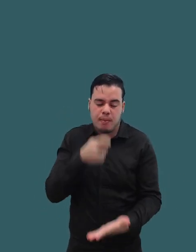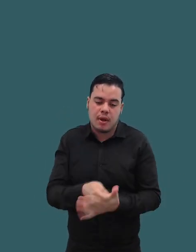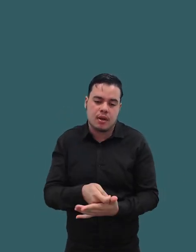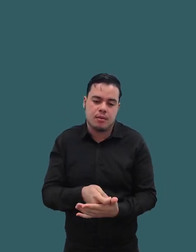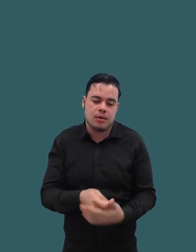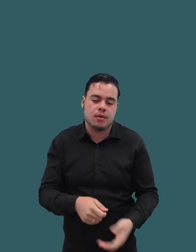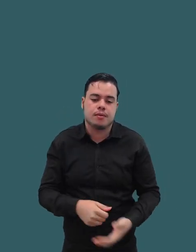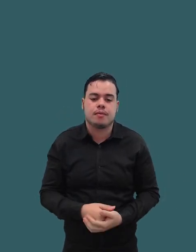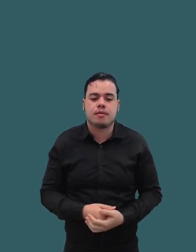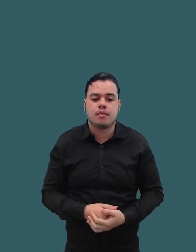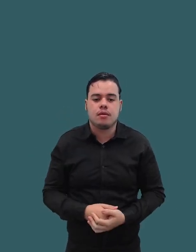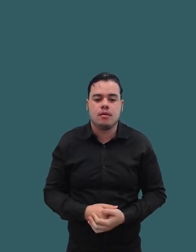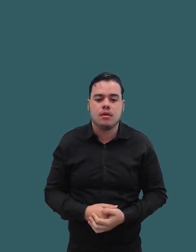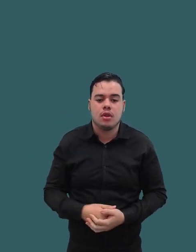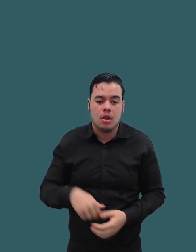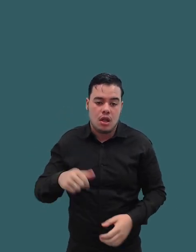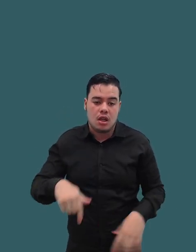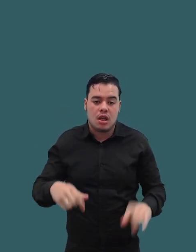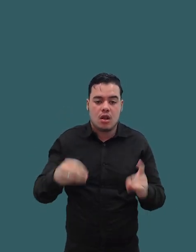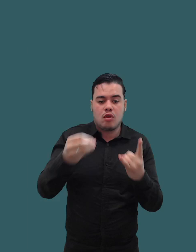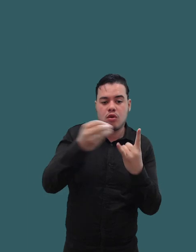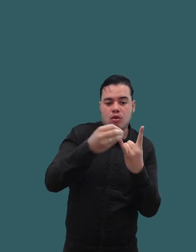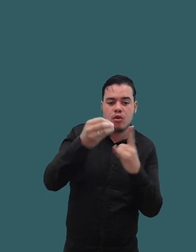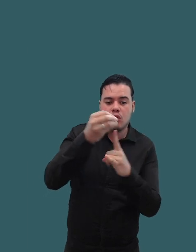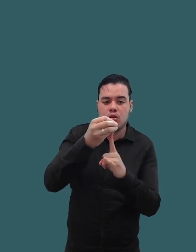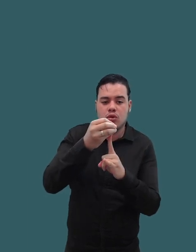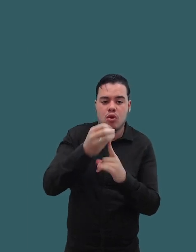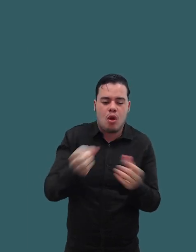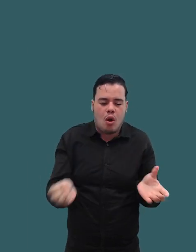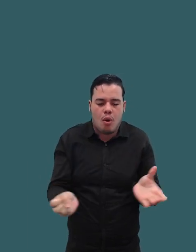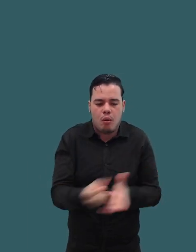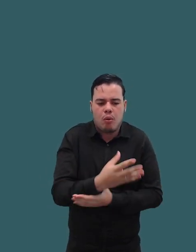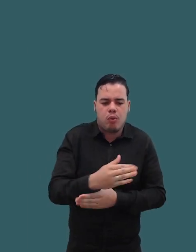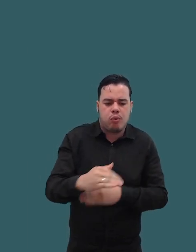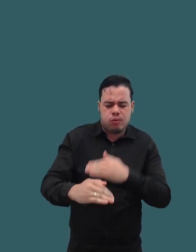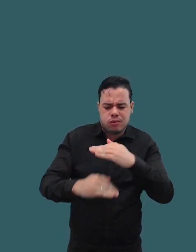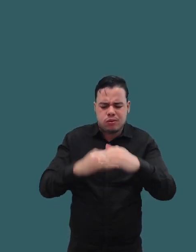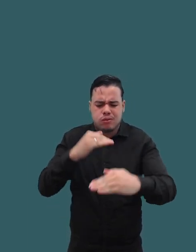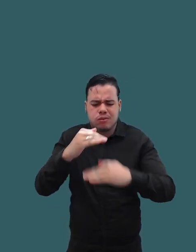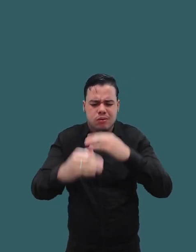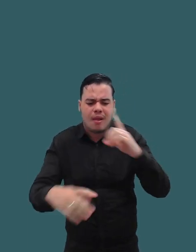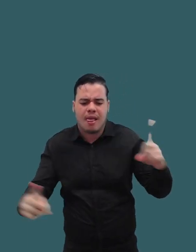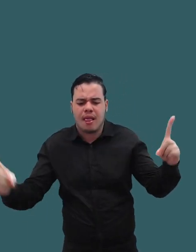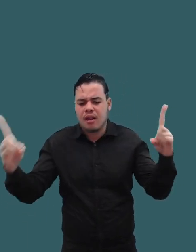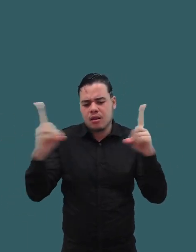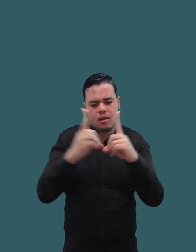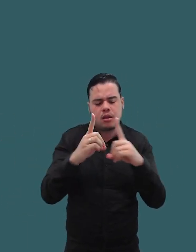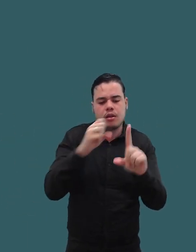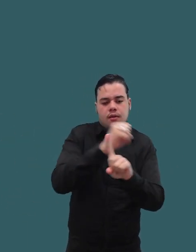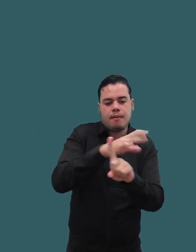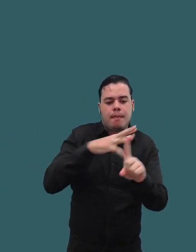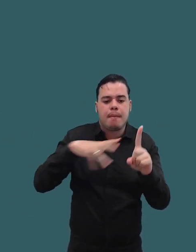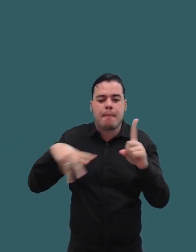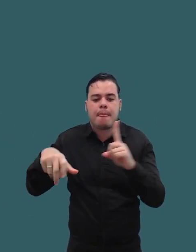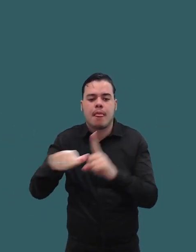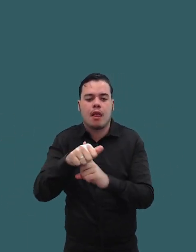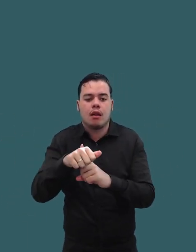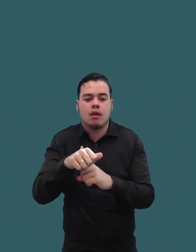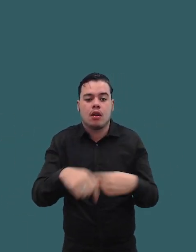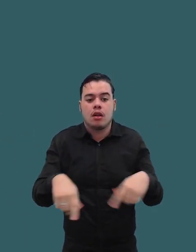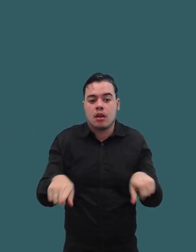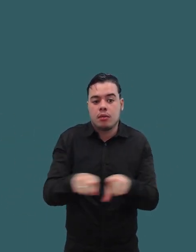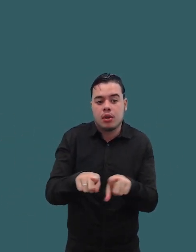Estado com alta produção também, né, que atende demandas da população, demandas do próprio Ministério